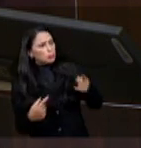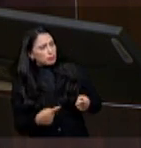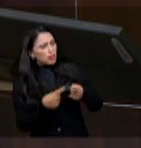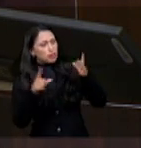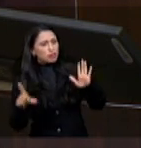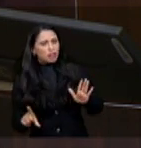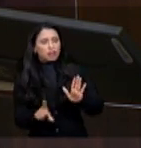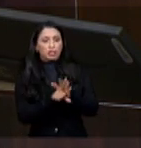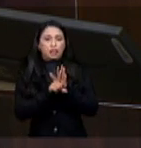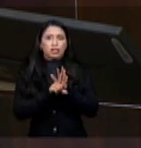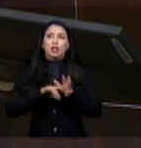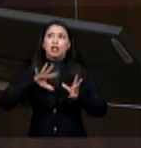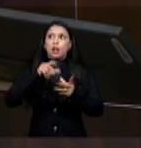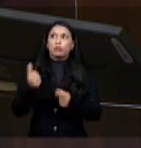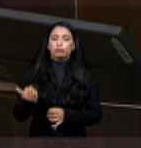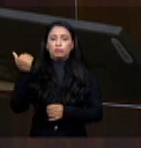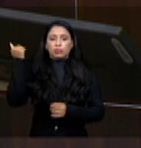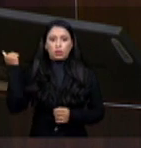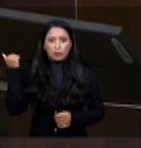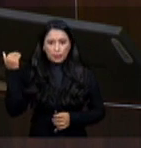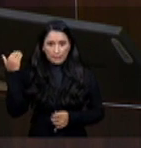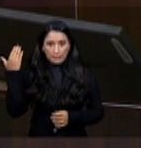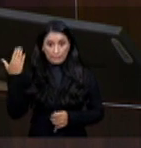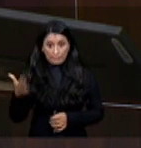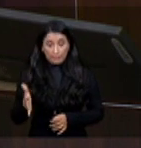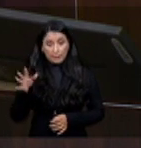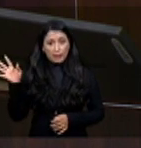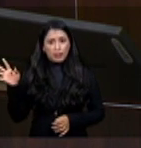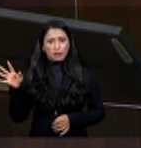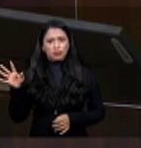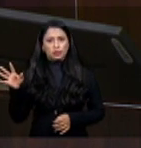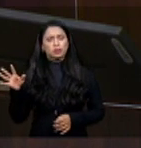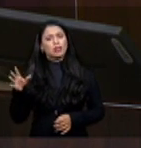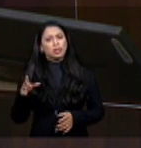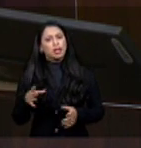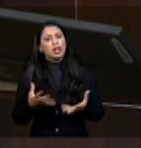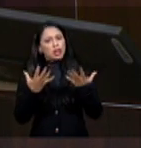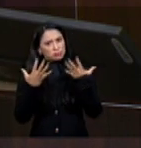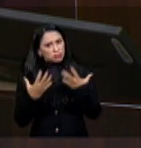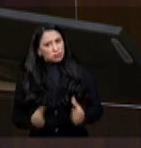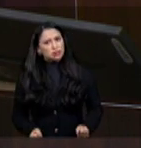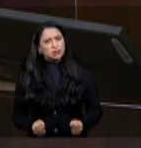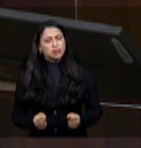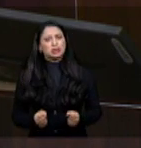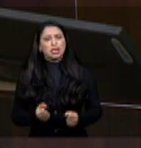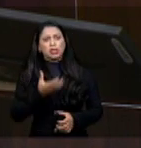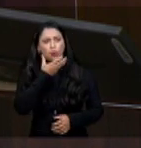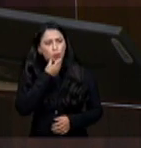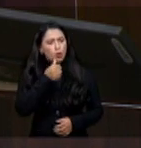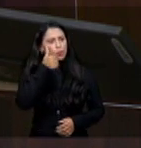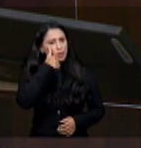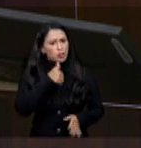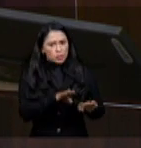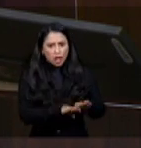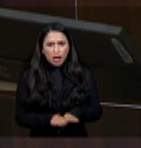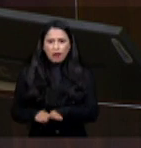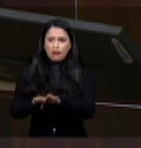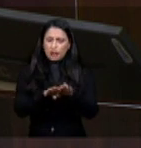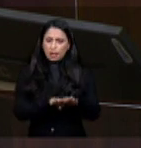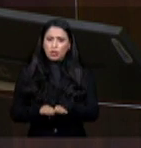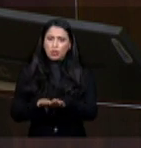legais internacionais e que contemplou a igualdade de gênero como espécie do princípio da isonomia